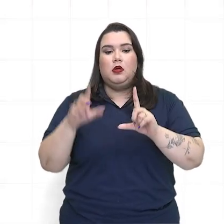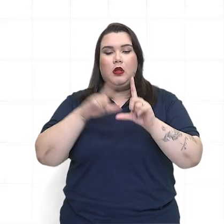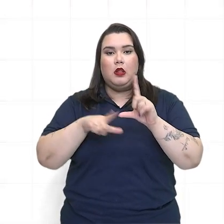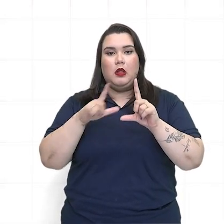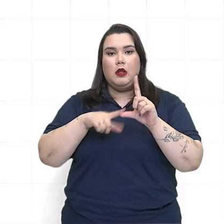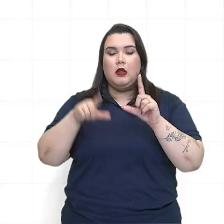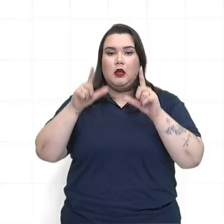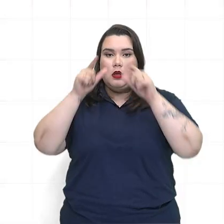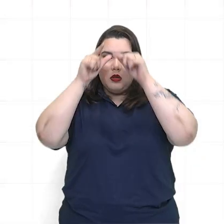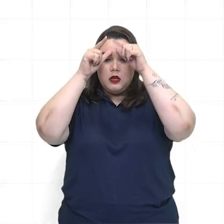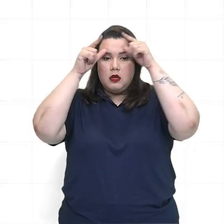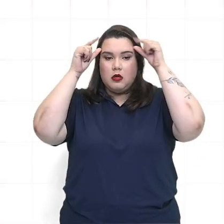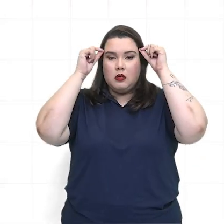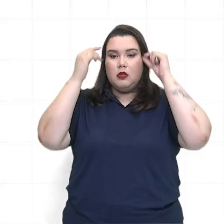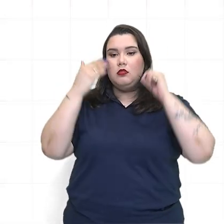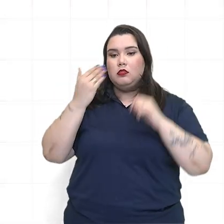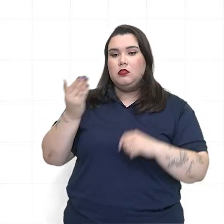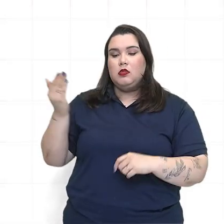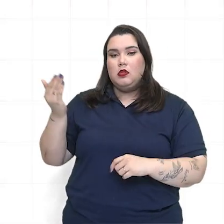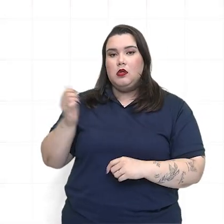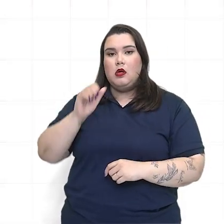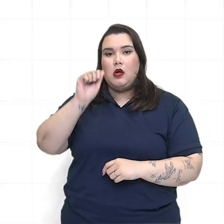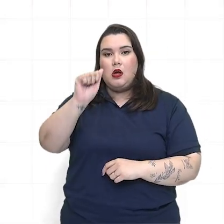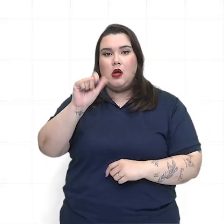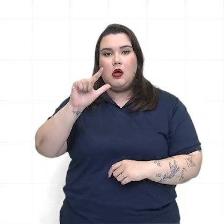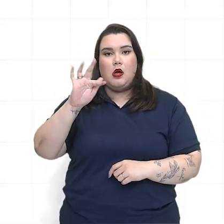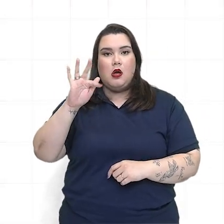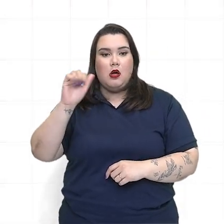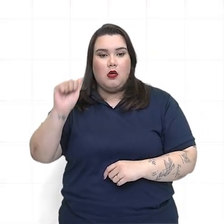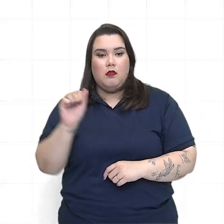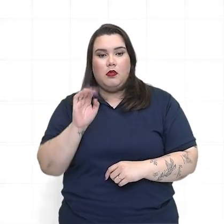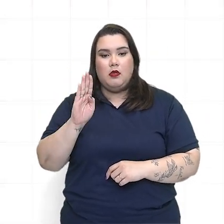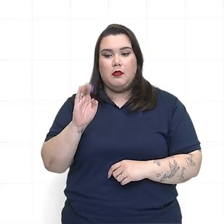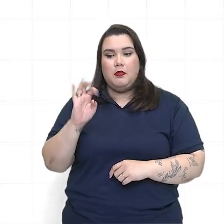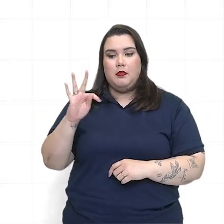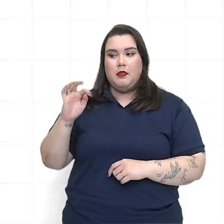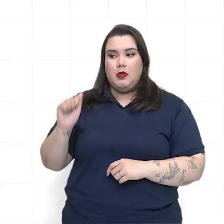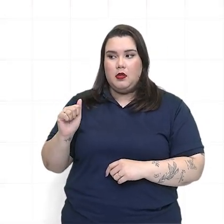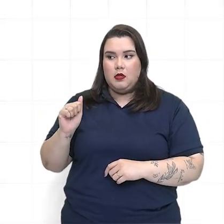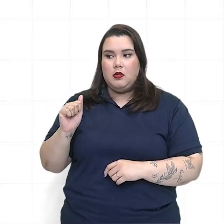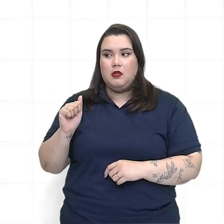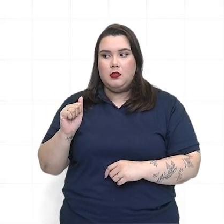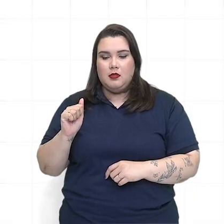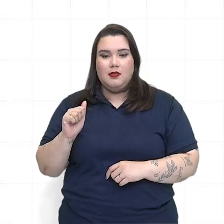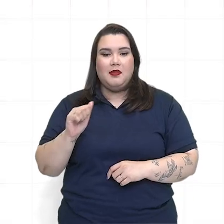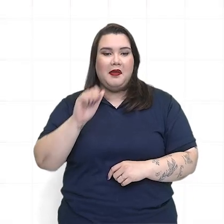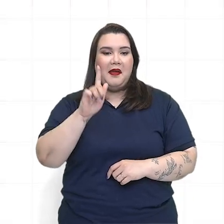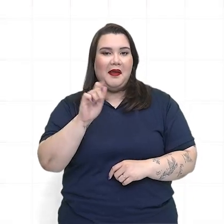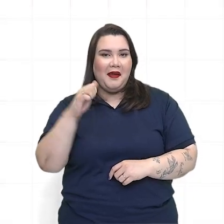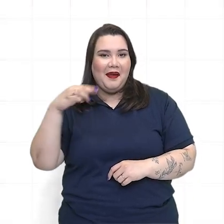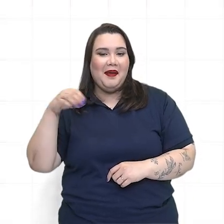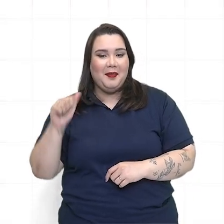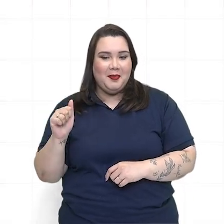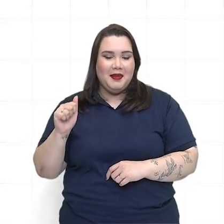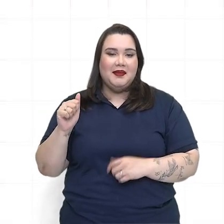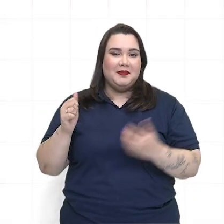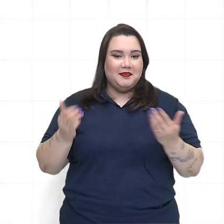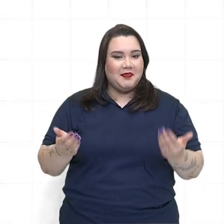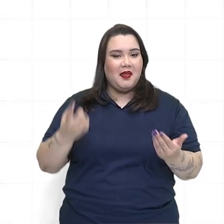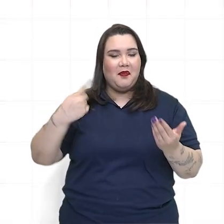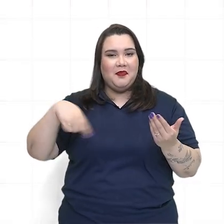letras gregas, como exemplo aí nós temos alfa, plano beta. Então agora, imagine